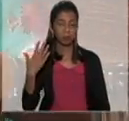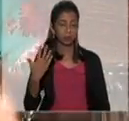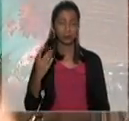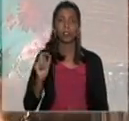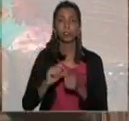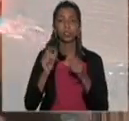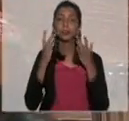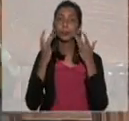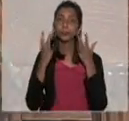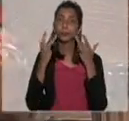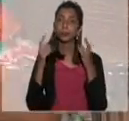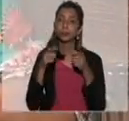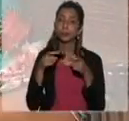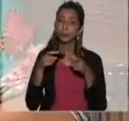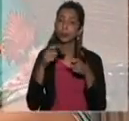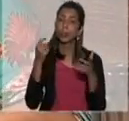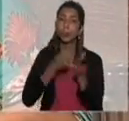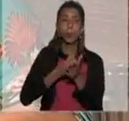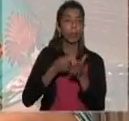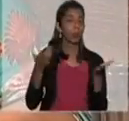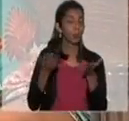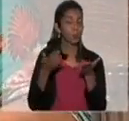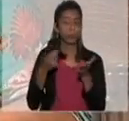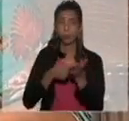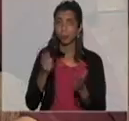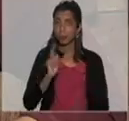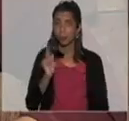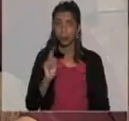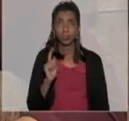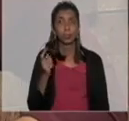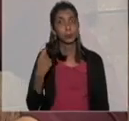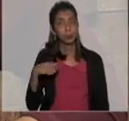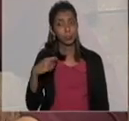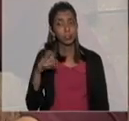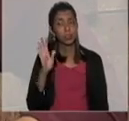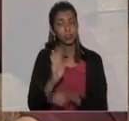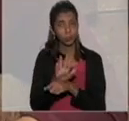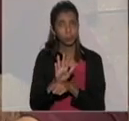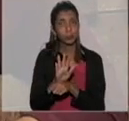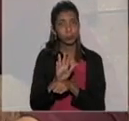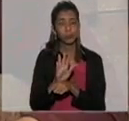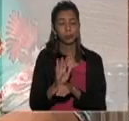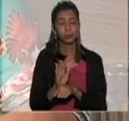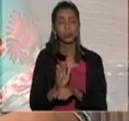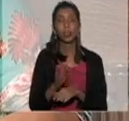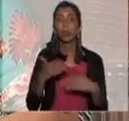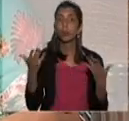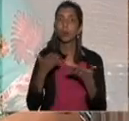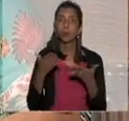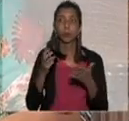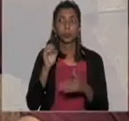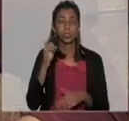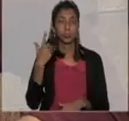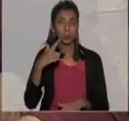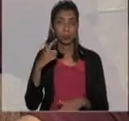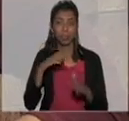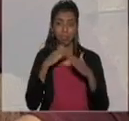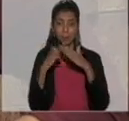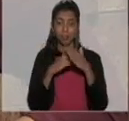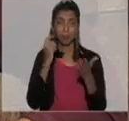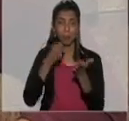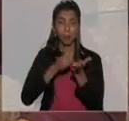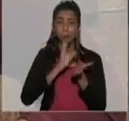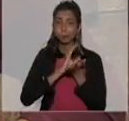tanto você fazia uma peça e a bilheteria pagava hoje não paga então você tem que ter uma ajuda exatamente verdade hoje Se não tiver